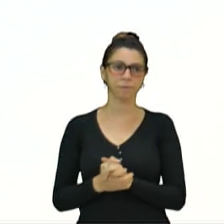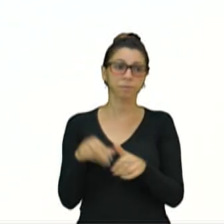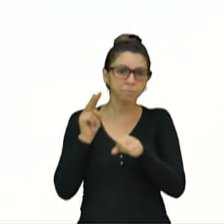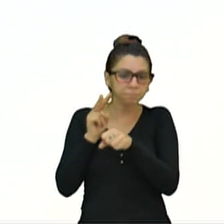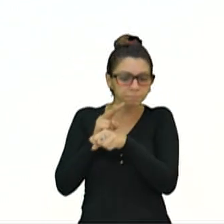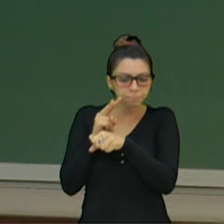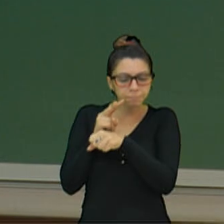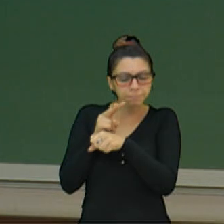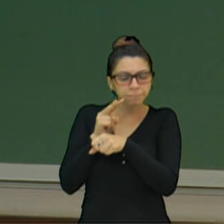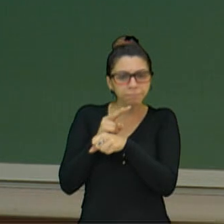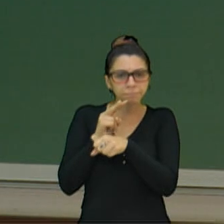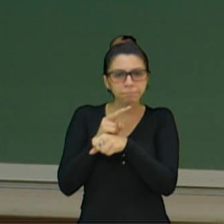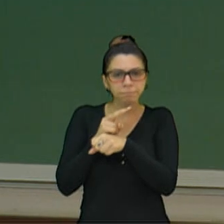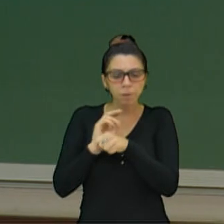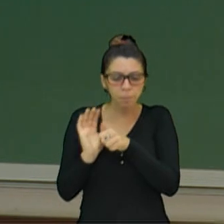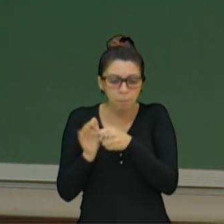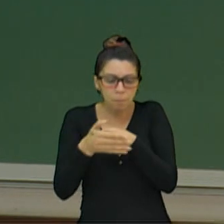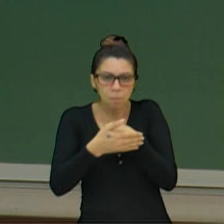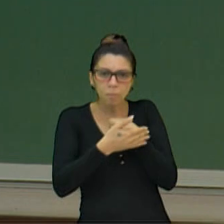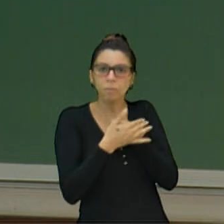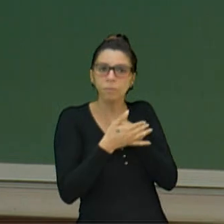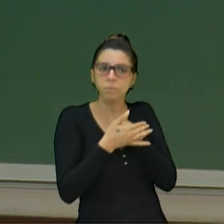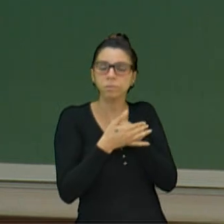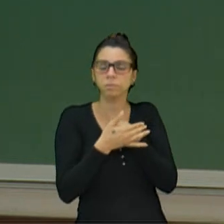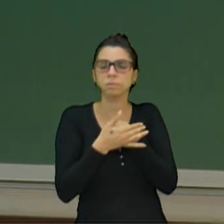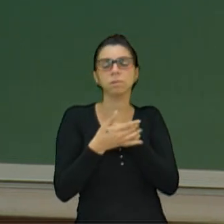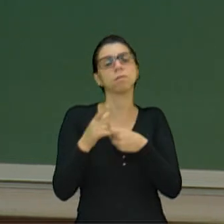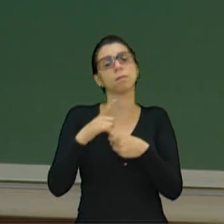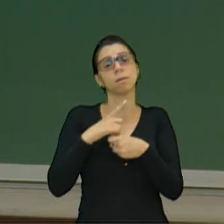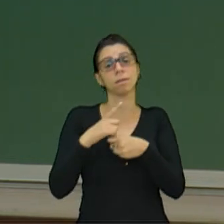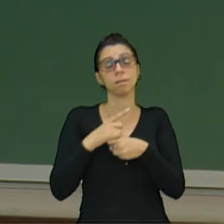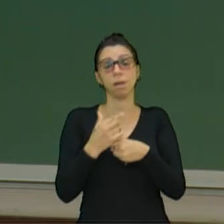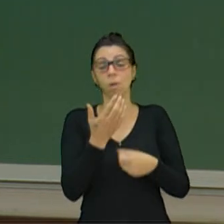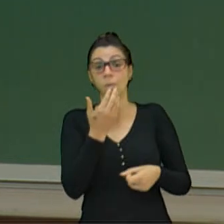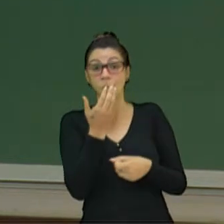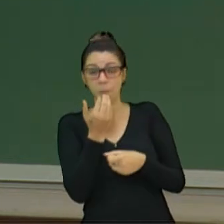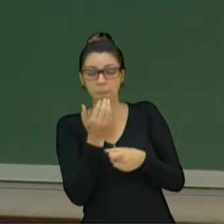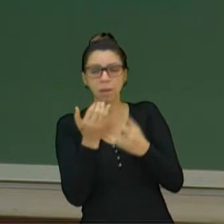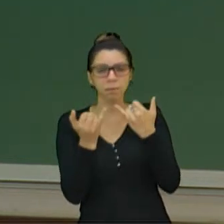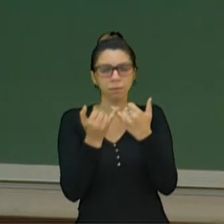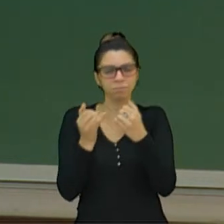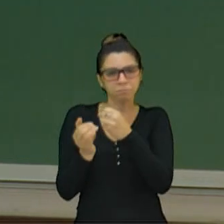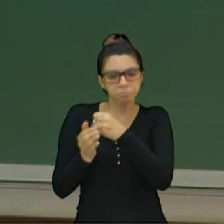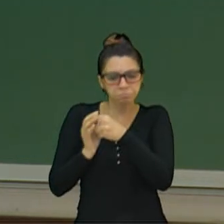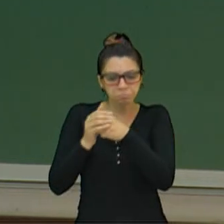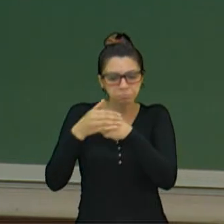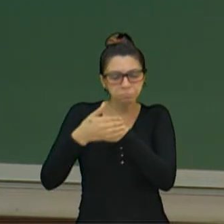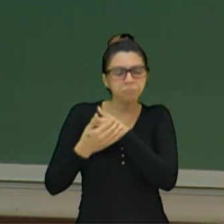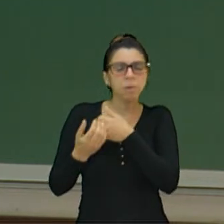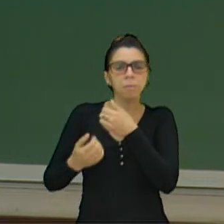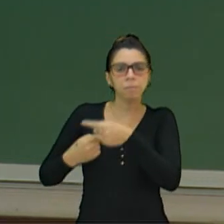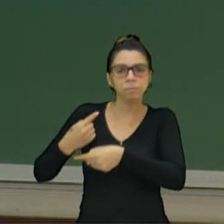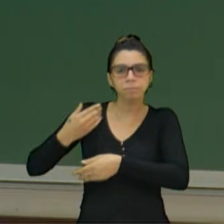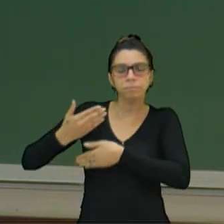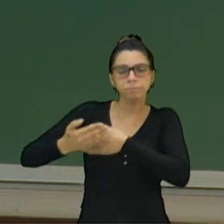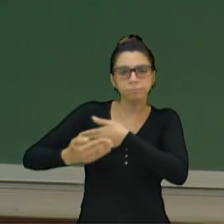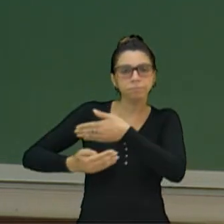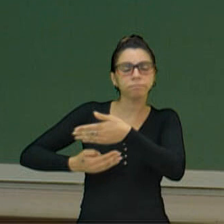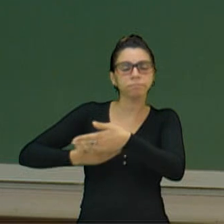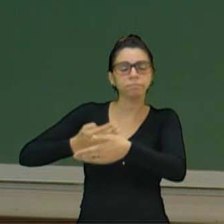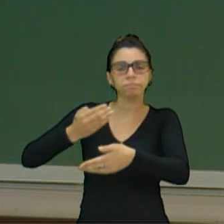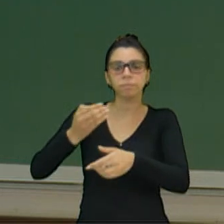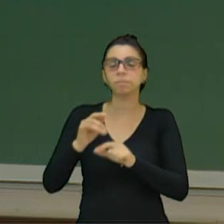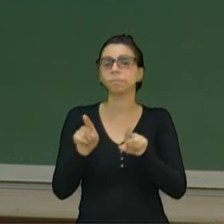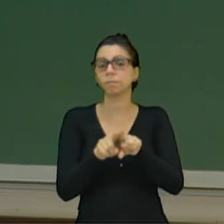protegidinha, onde ela vai ter uma nutrição. Então vão ter substâncias para que ela possa se desenvolver. Ela vai estar protegida para nenhum